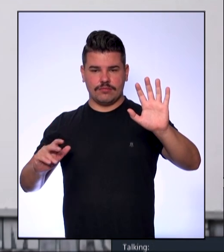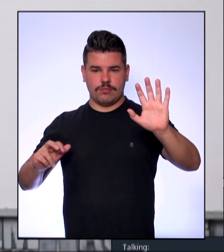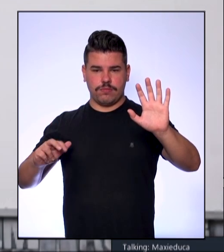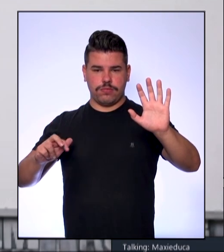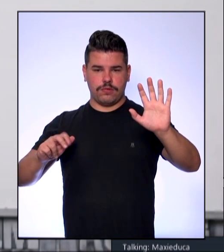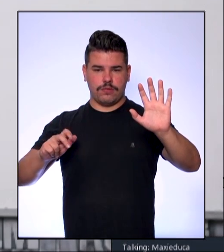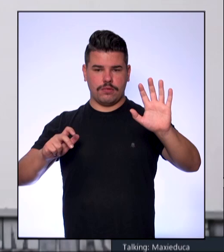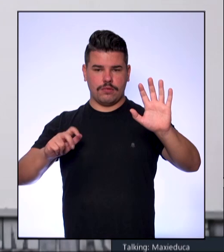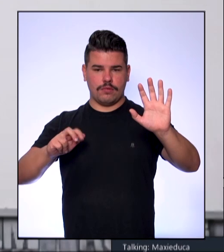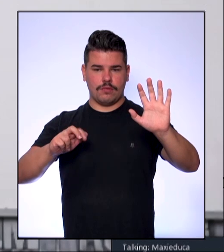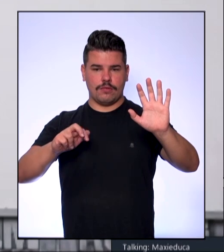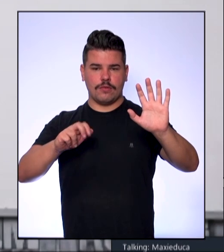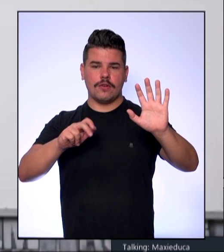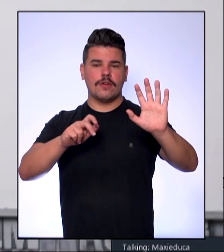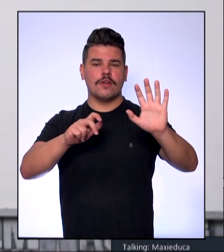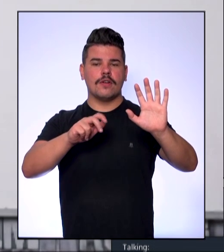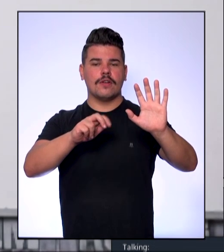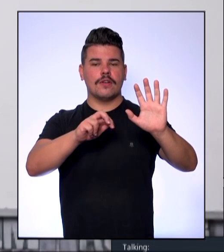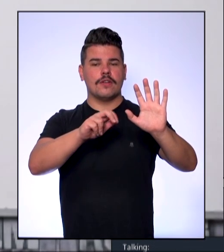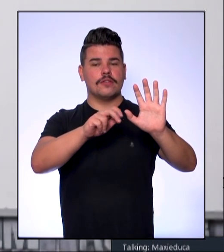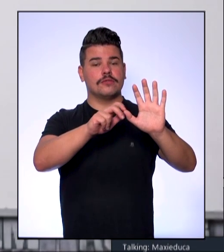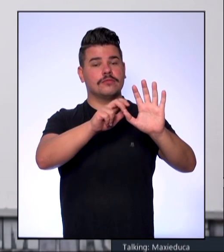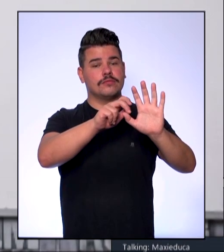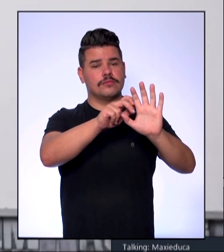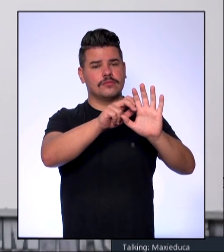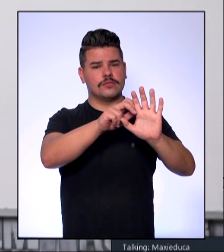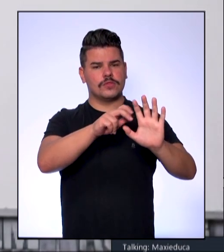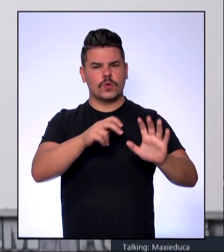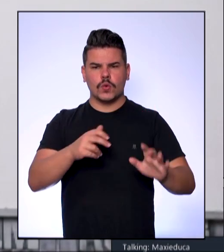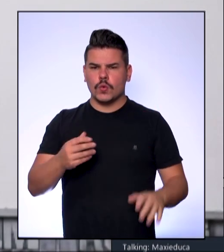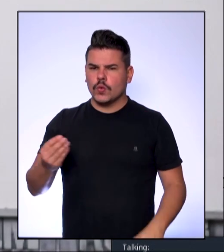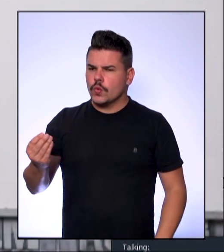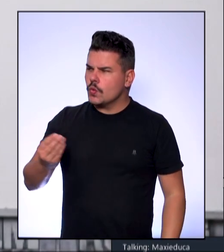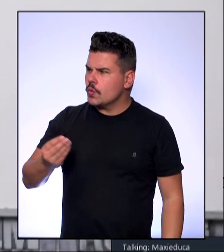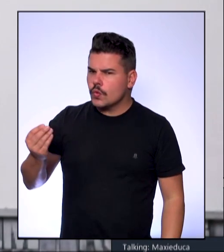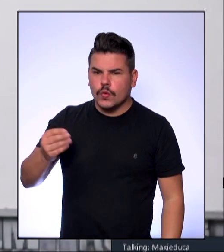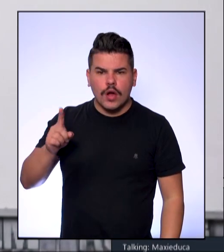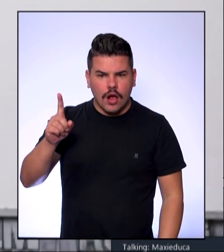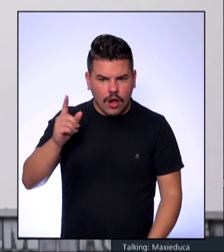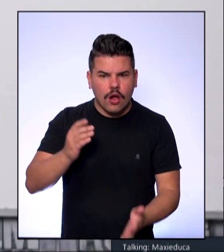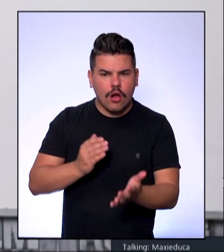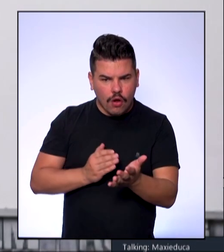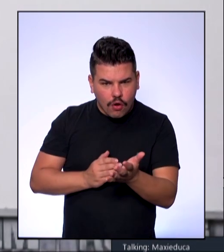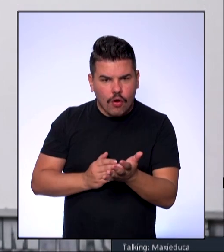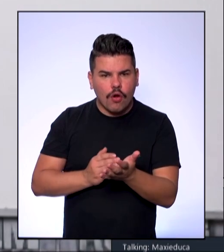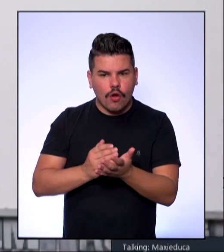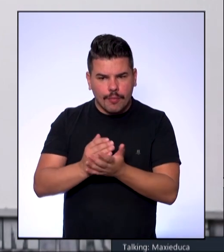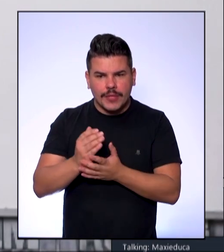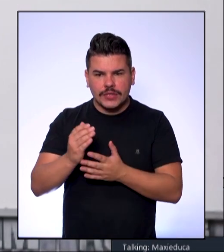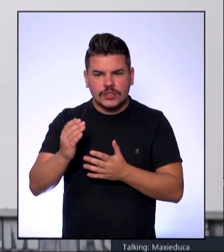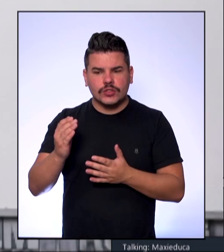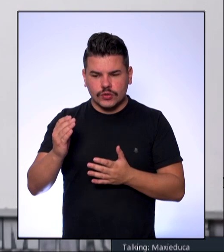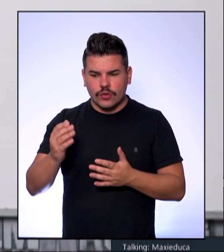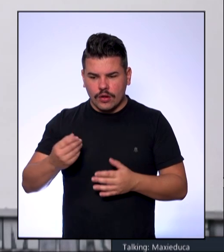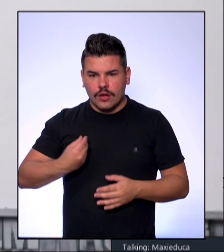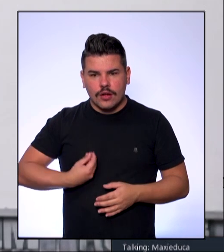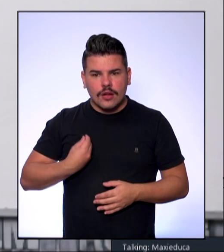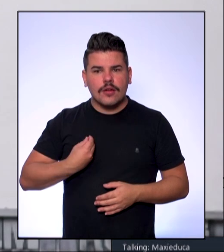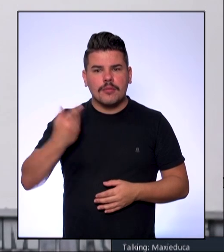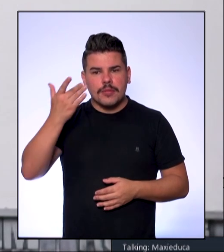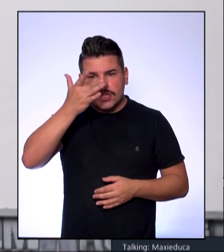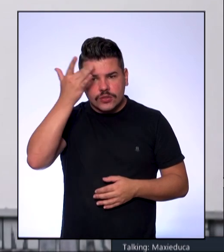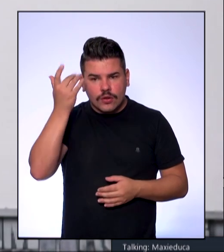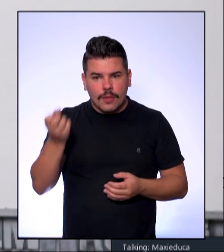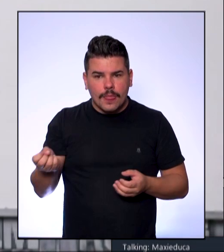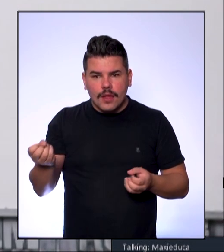Professor, seria aqui a origem para a existência